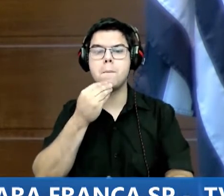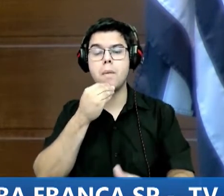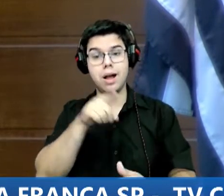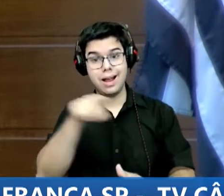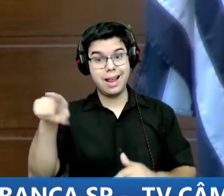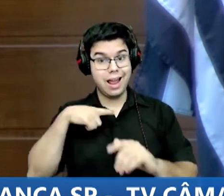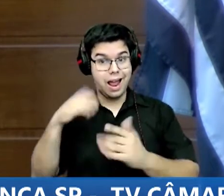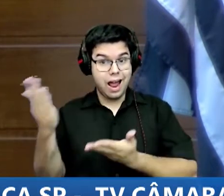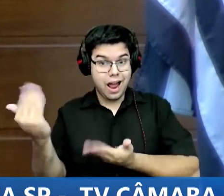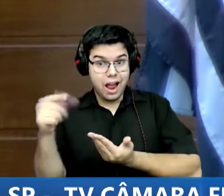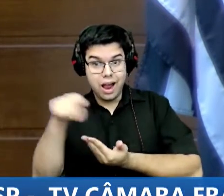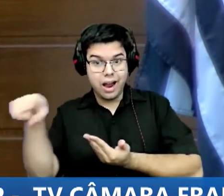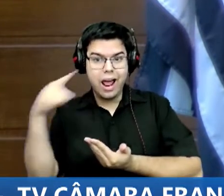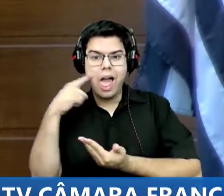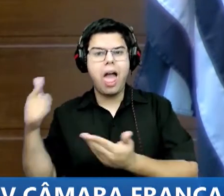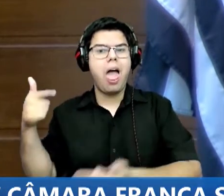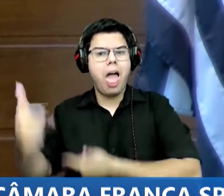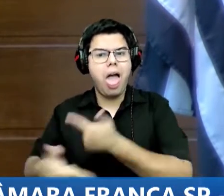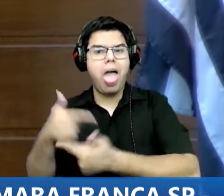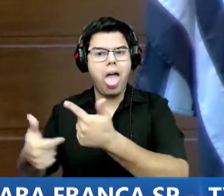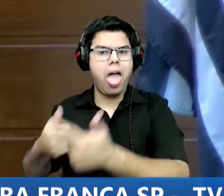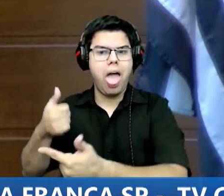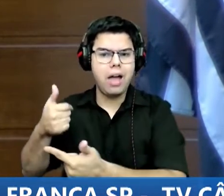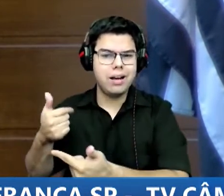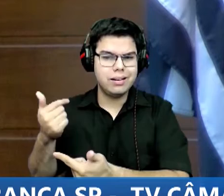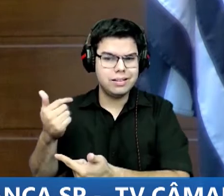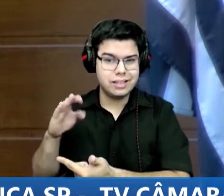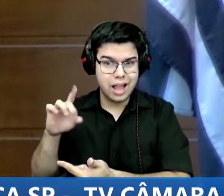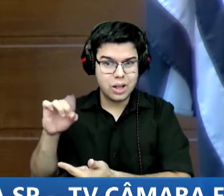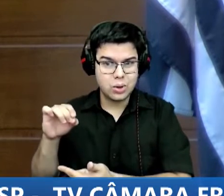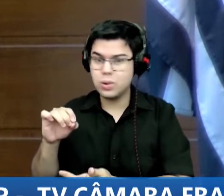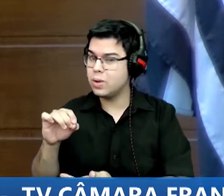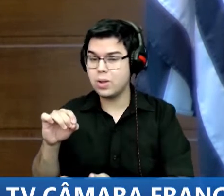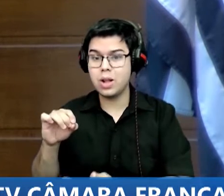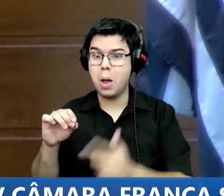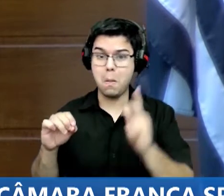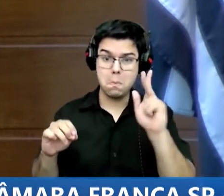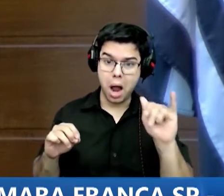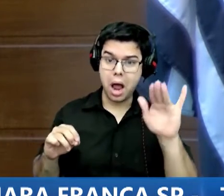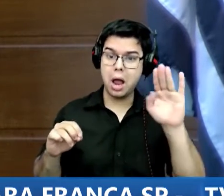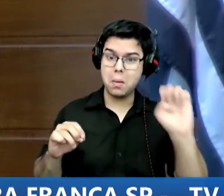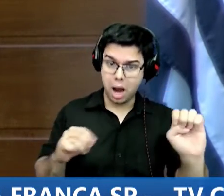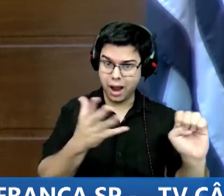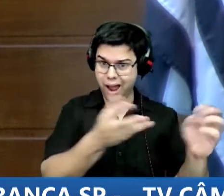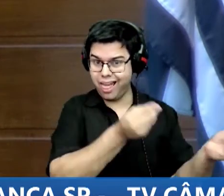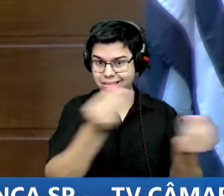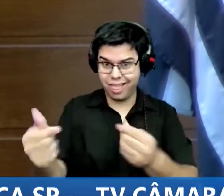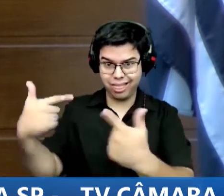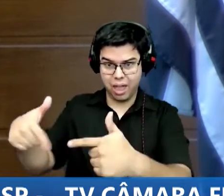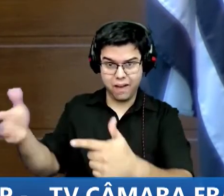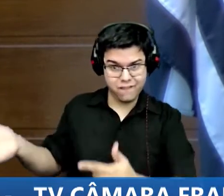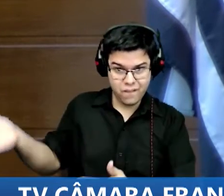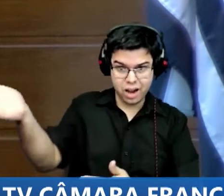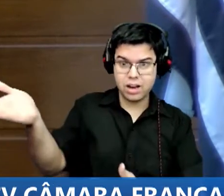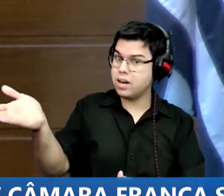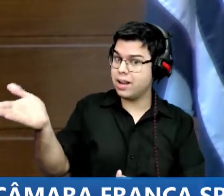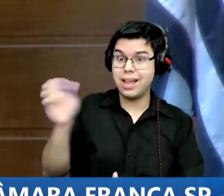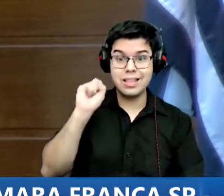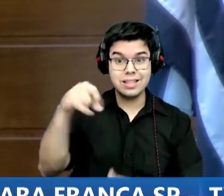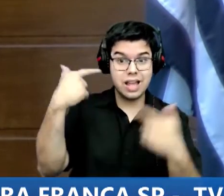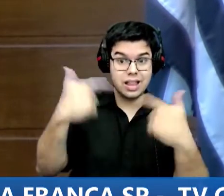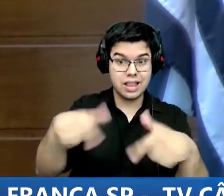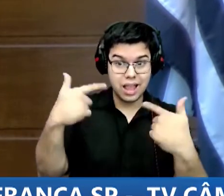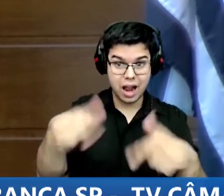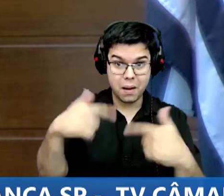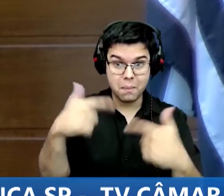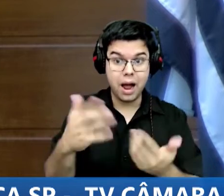deixem a situação de trabalho precoce. Nenhum pai, nenhuma mãe quer trabalho para o seu filho. Se trabalho infantil fosse bom, a Isa de Oliveira, do